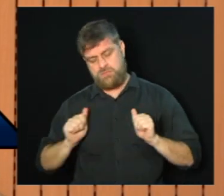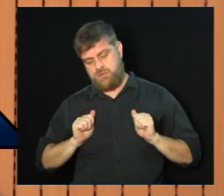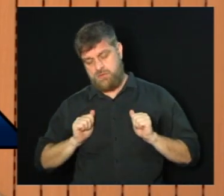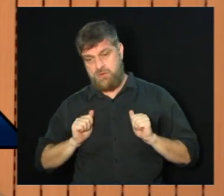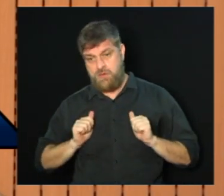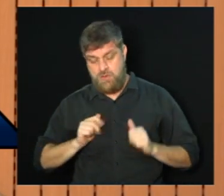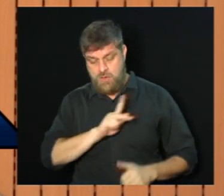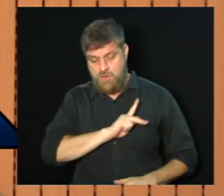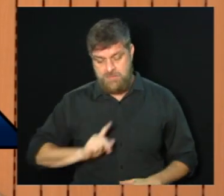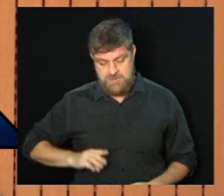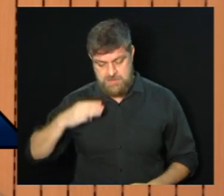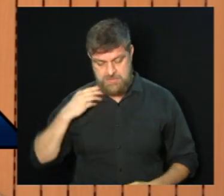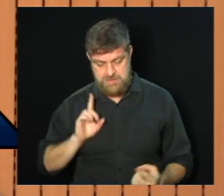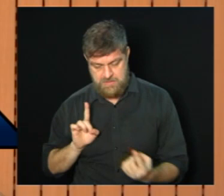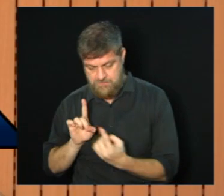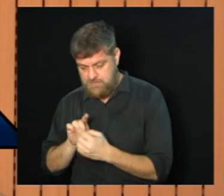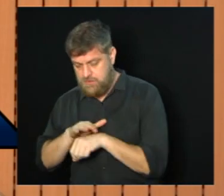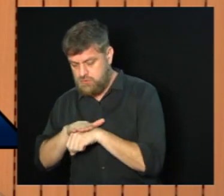veio conversar comigo,